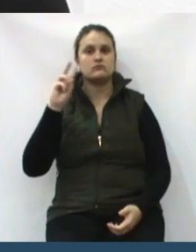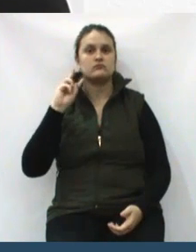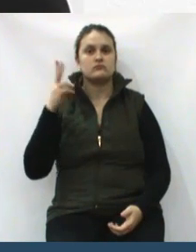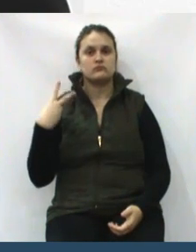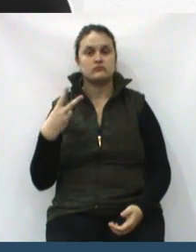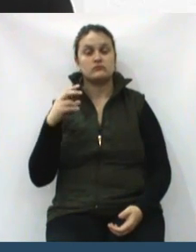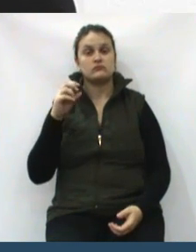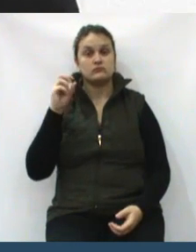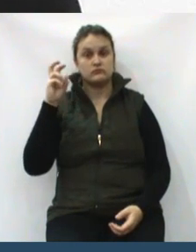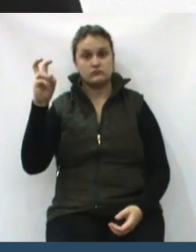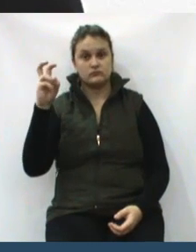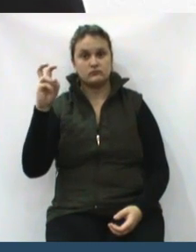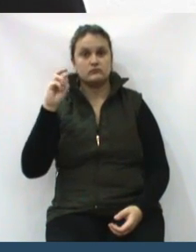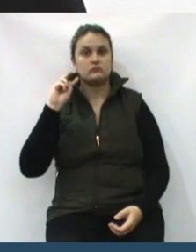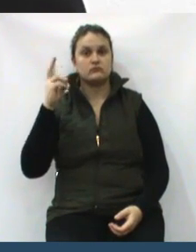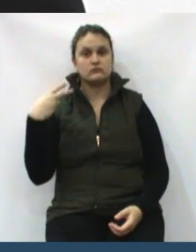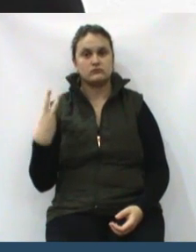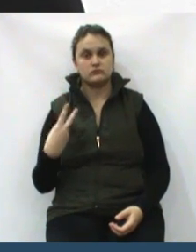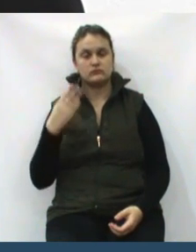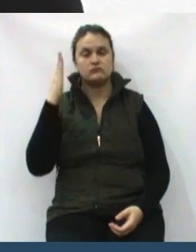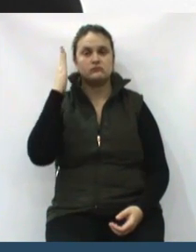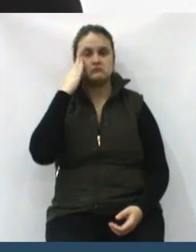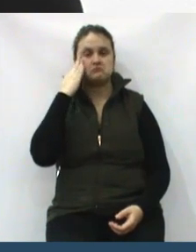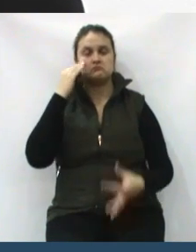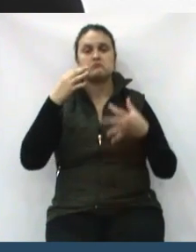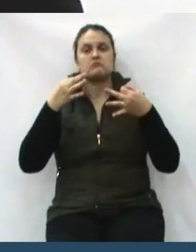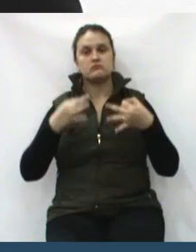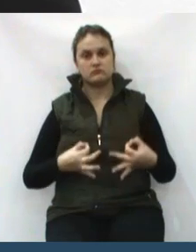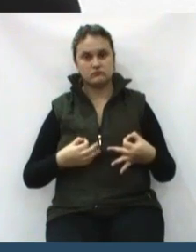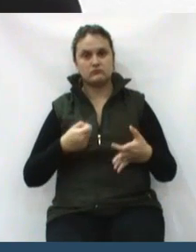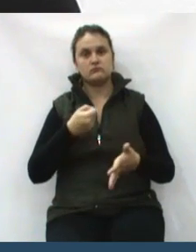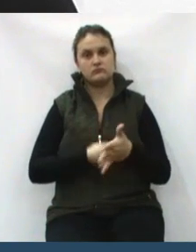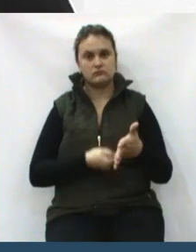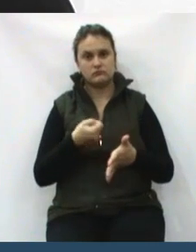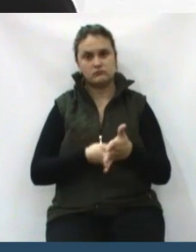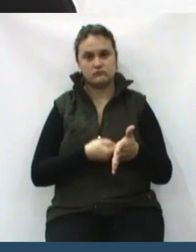Se 5 vereadores entenderem justo, salutar,